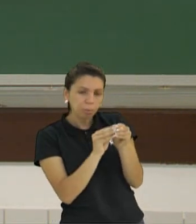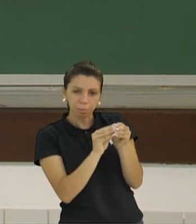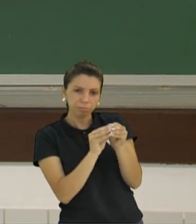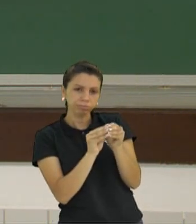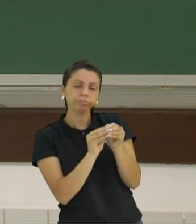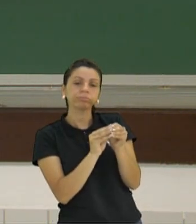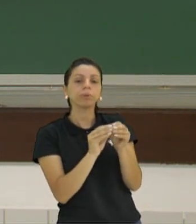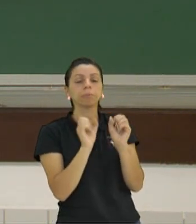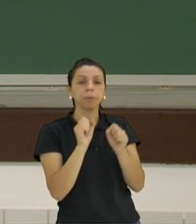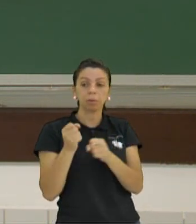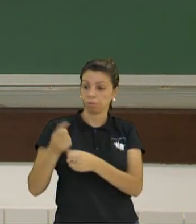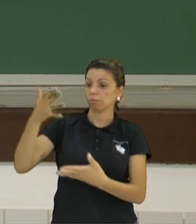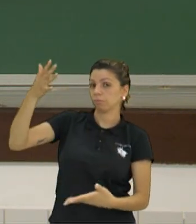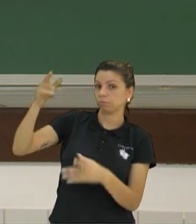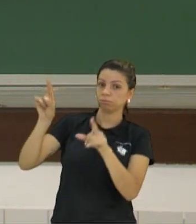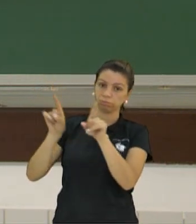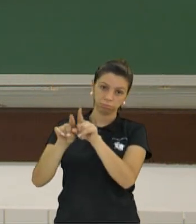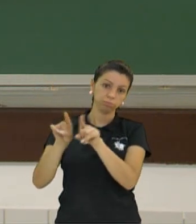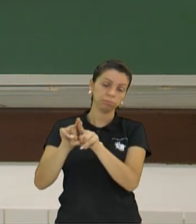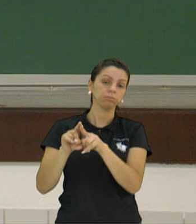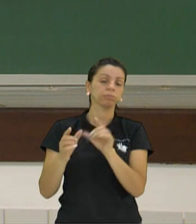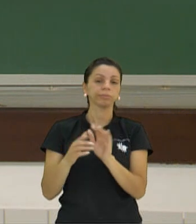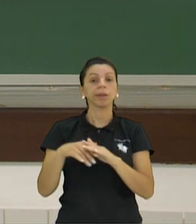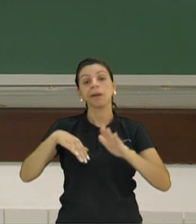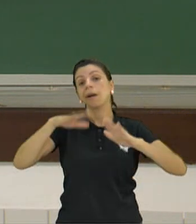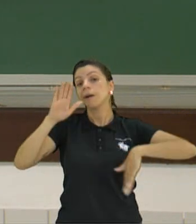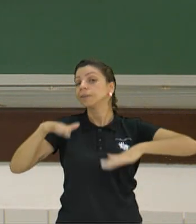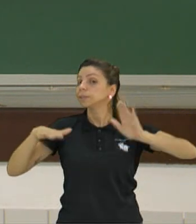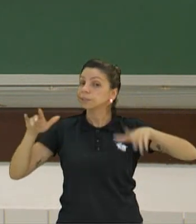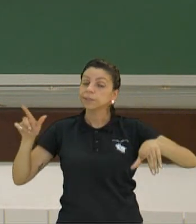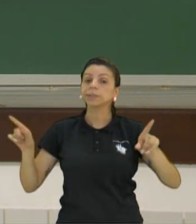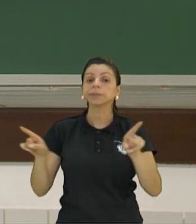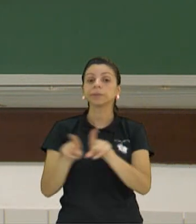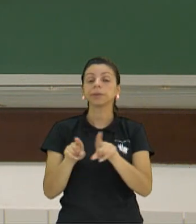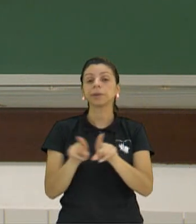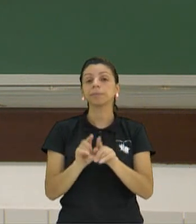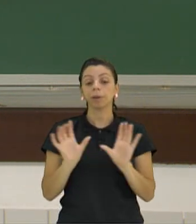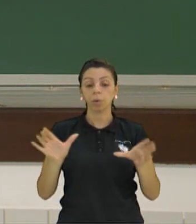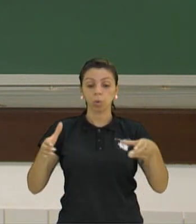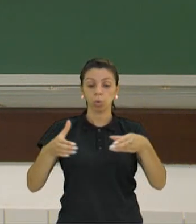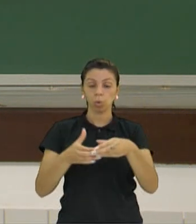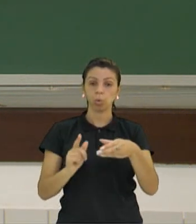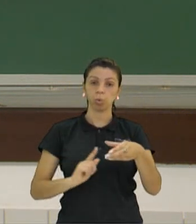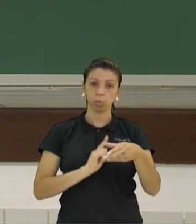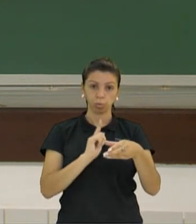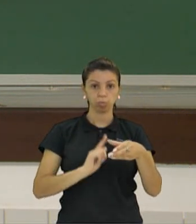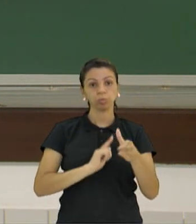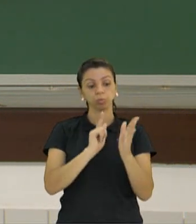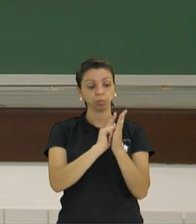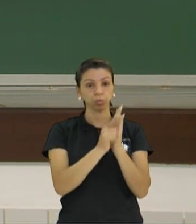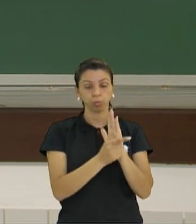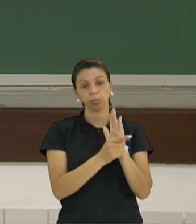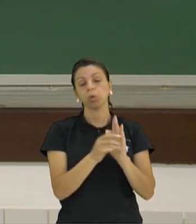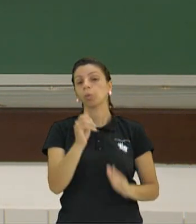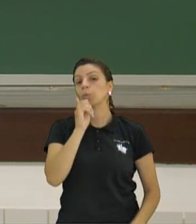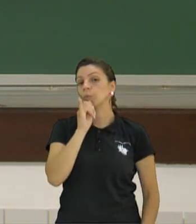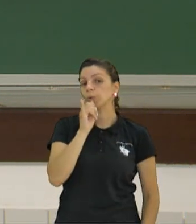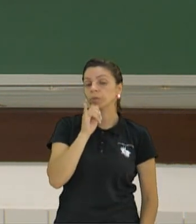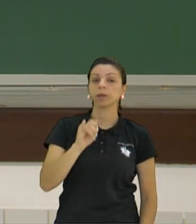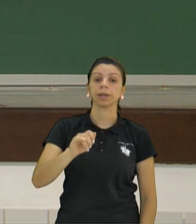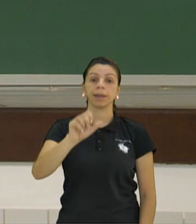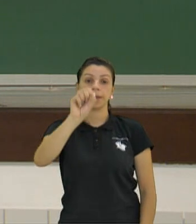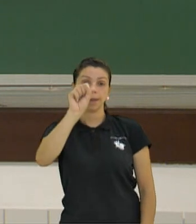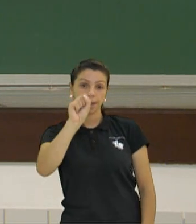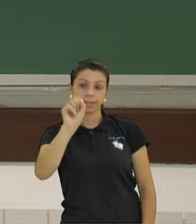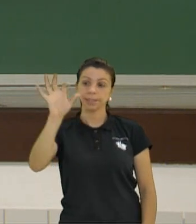Então, pode ser grande também. Às vezes traz a classe gramatical da palavra, né? O gênero, por exemplo, a SF,